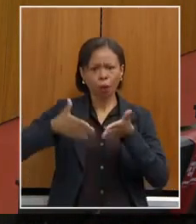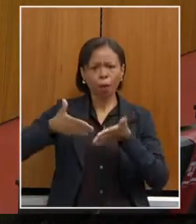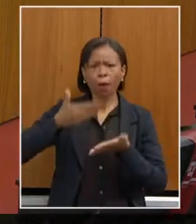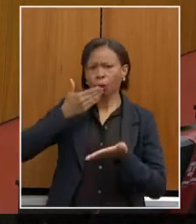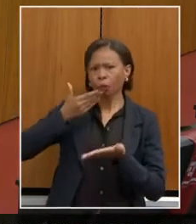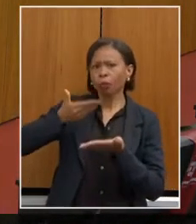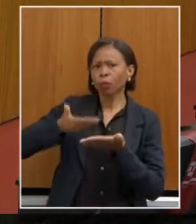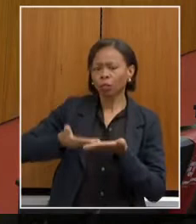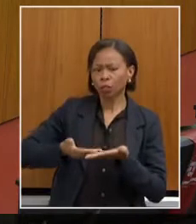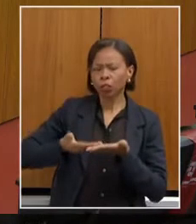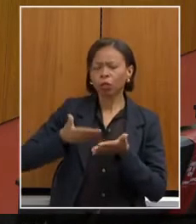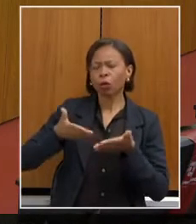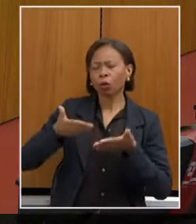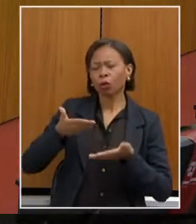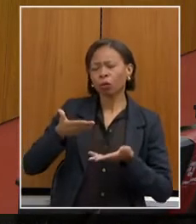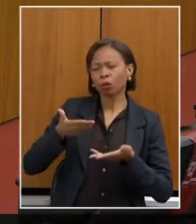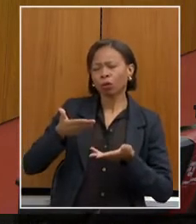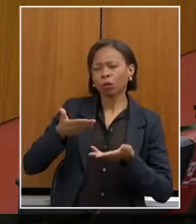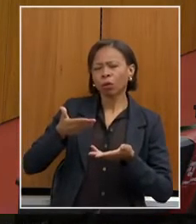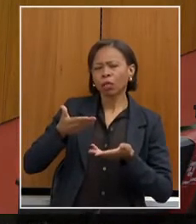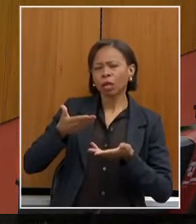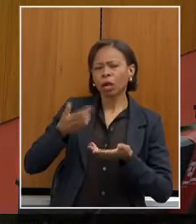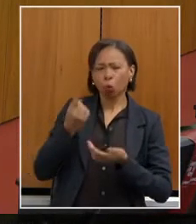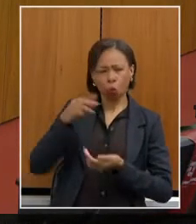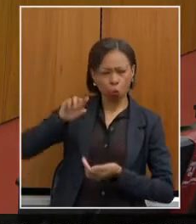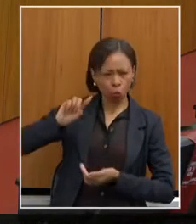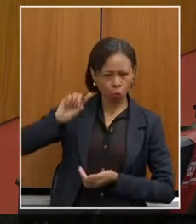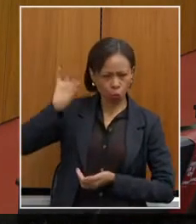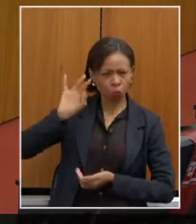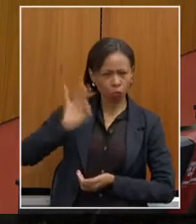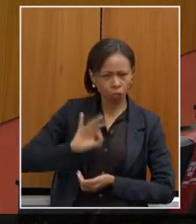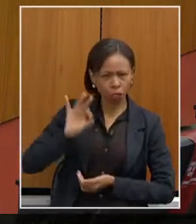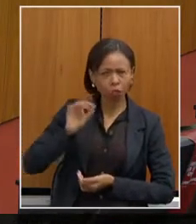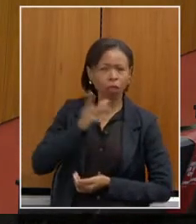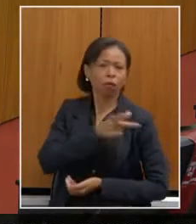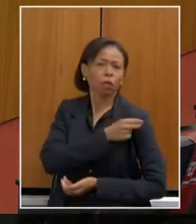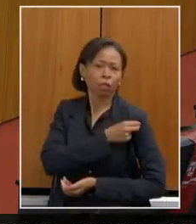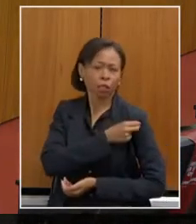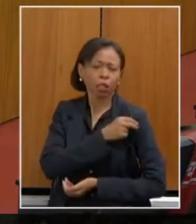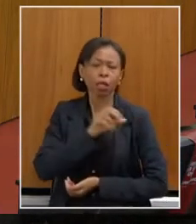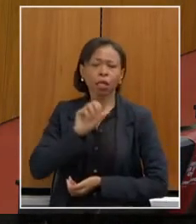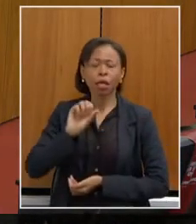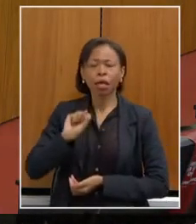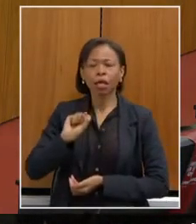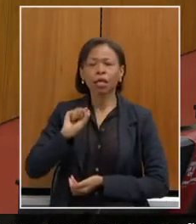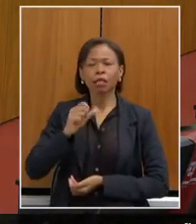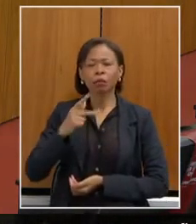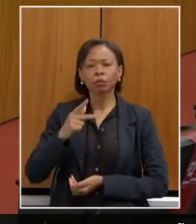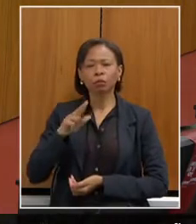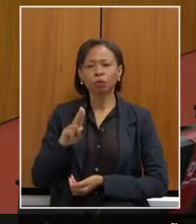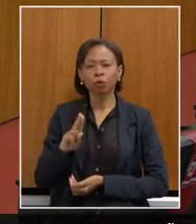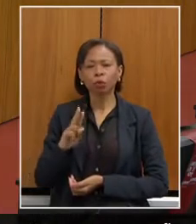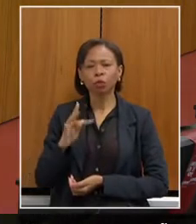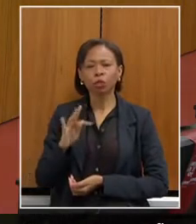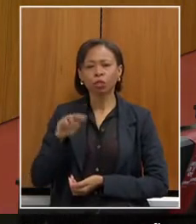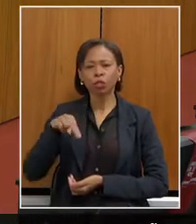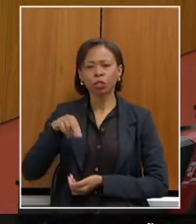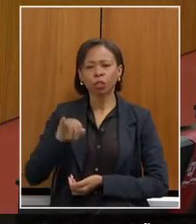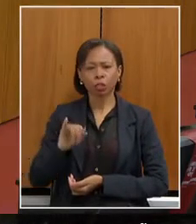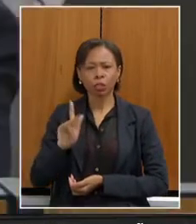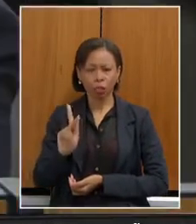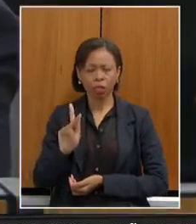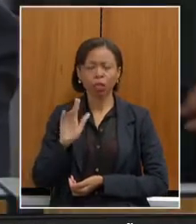% da população da Sputnik, para que a gente também, caso consiga essa autorização de Sputnik, consiga autorização